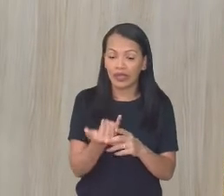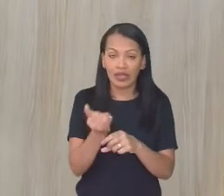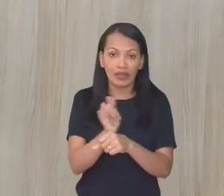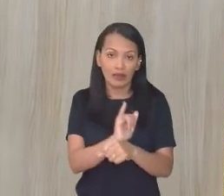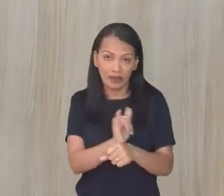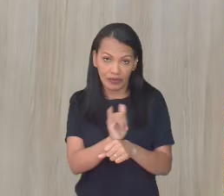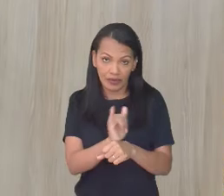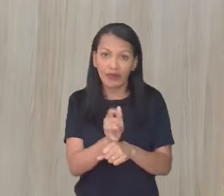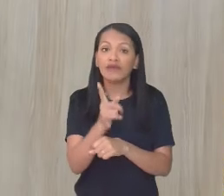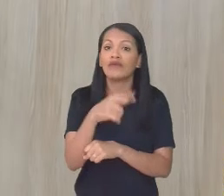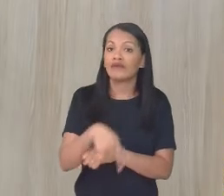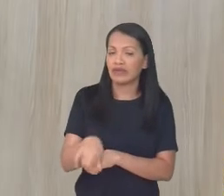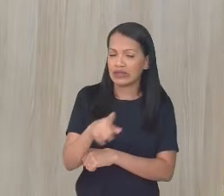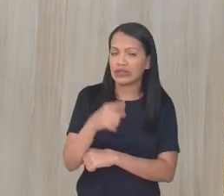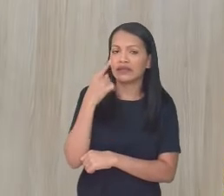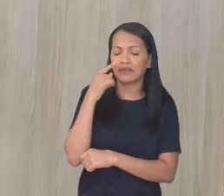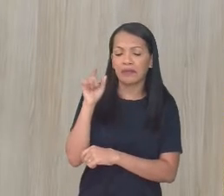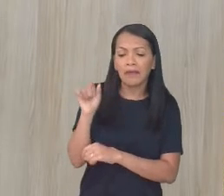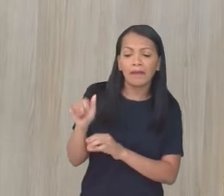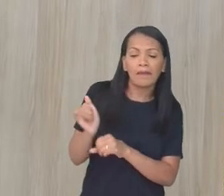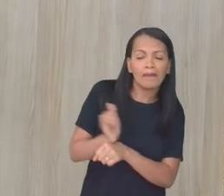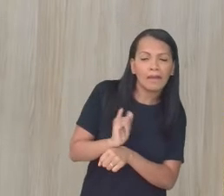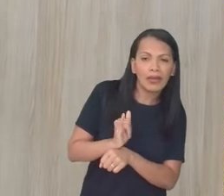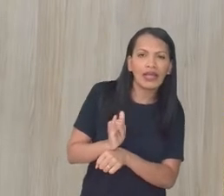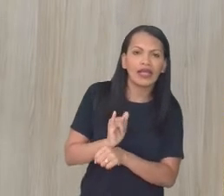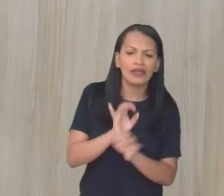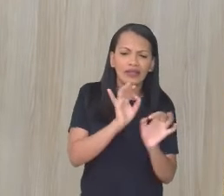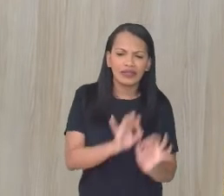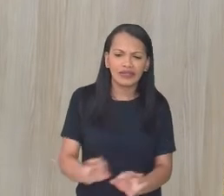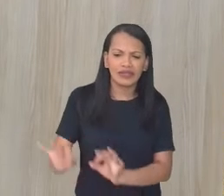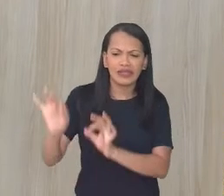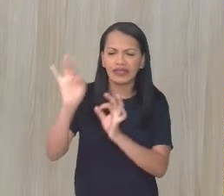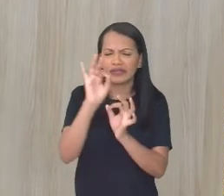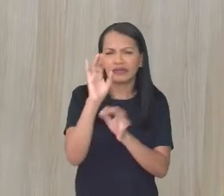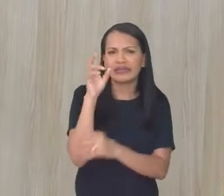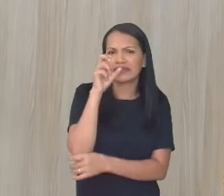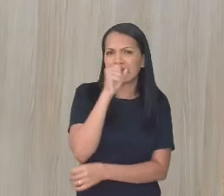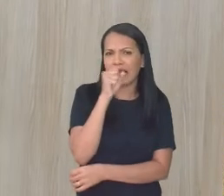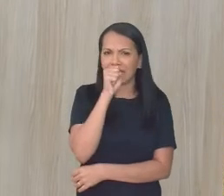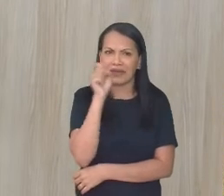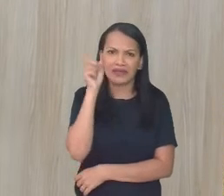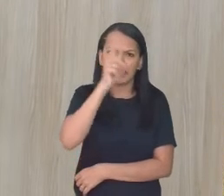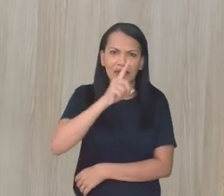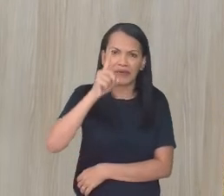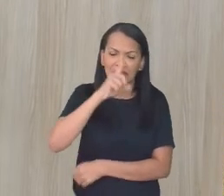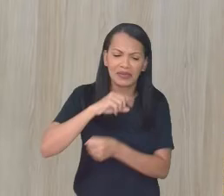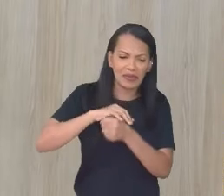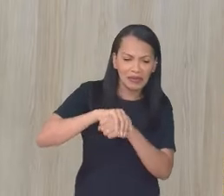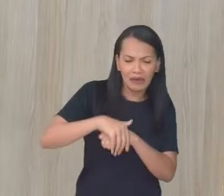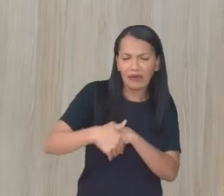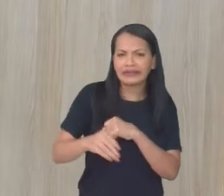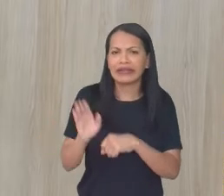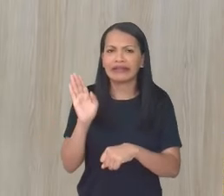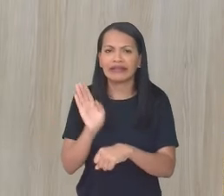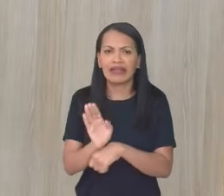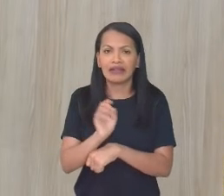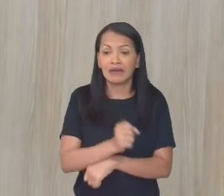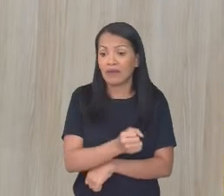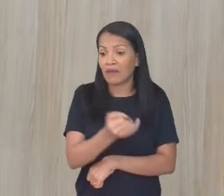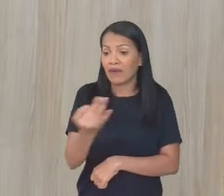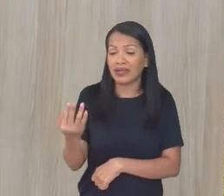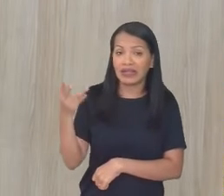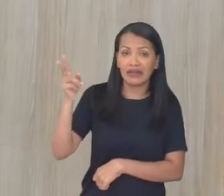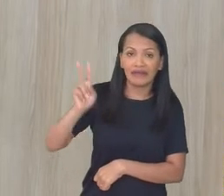assiste, por esta opção, você assiste a aula, finais de semana, à noite, à tarde, quantas vezes